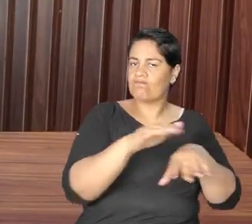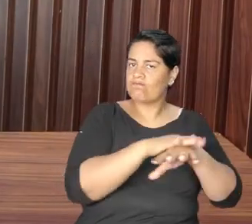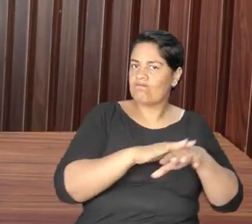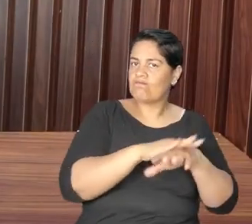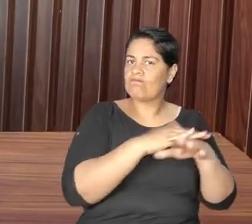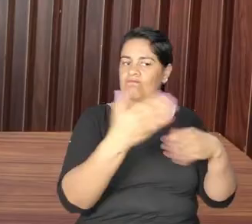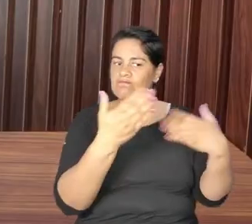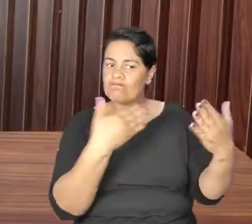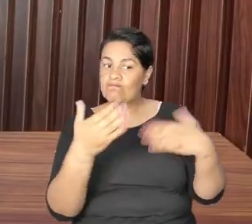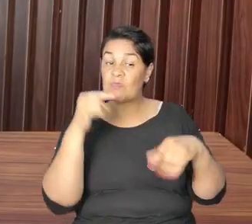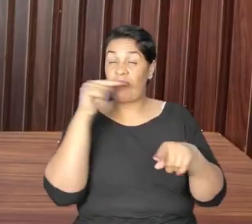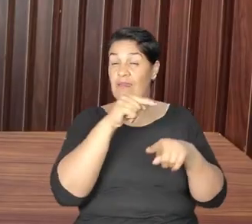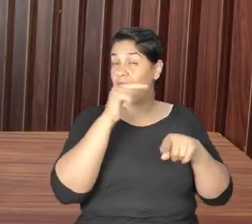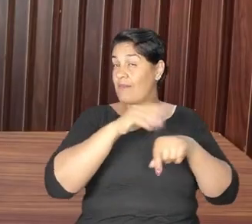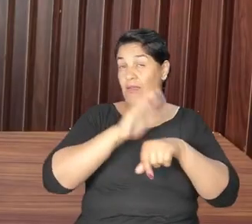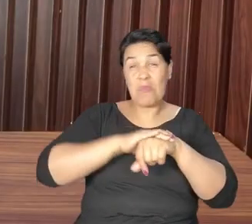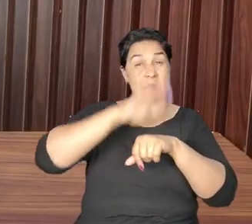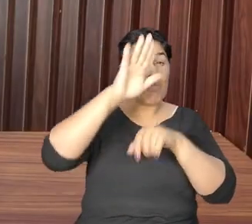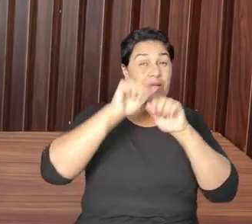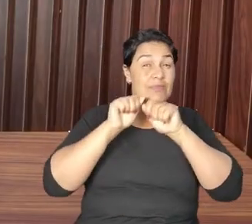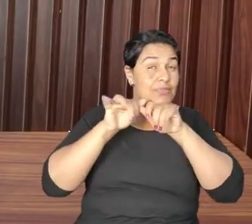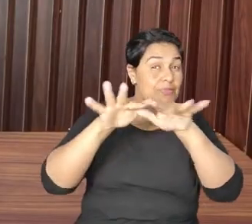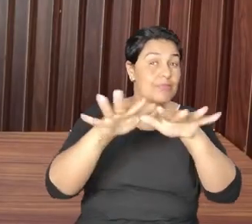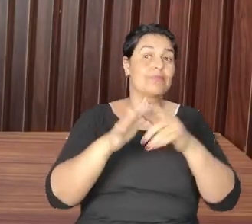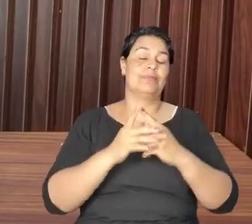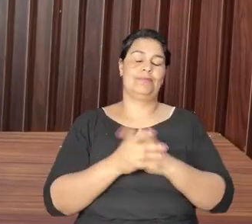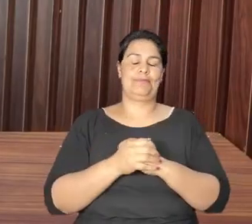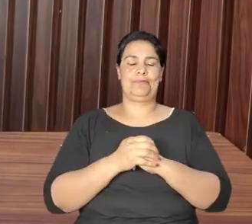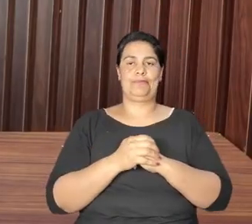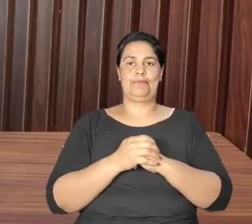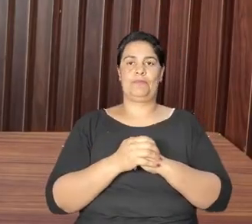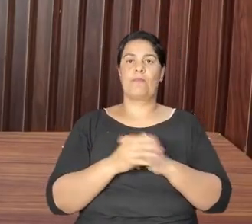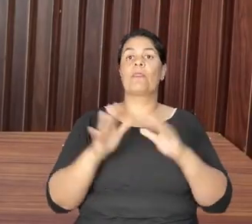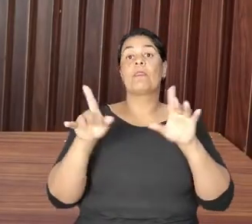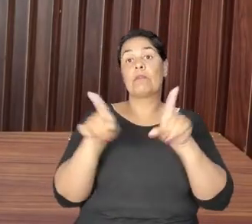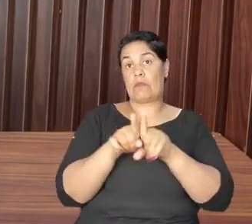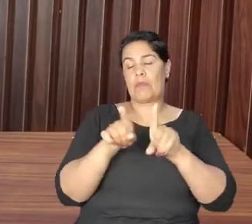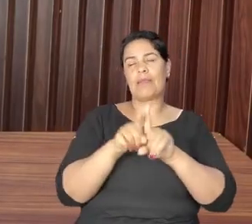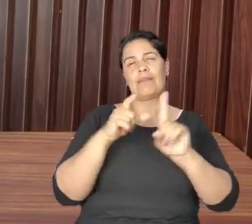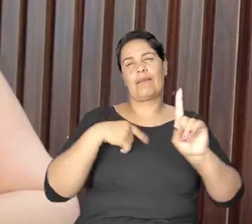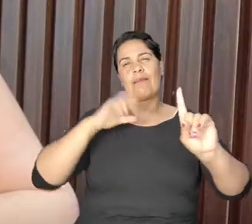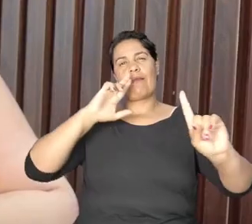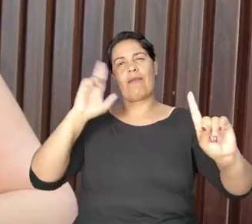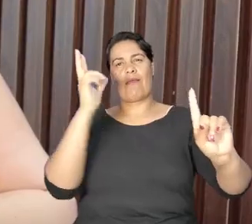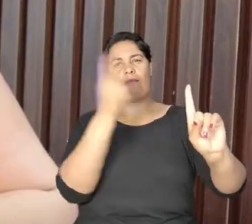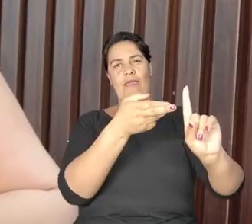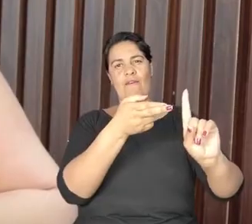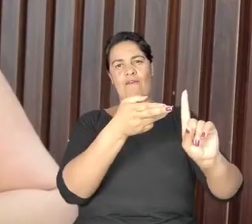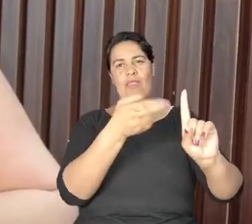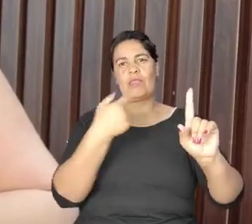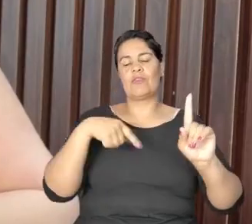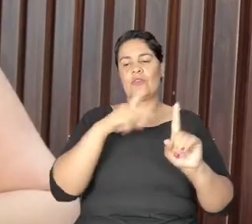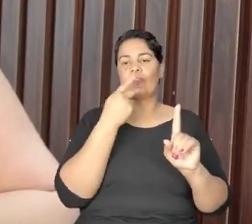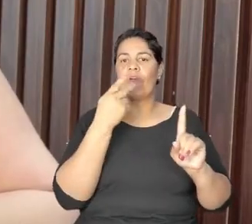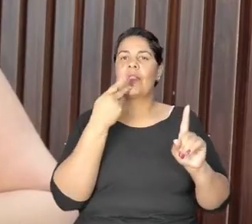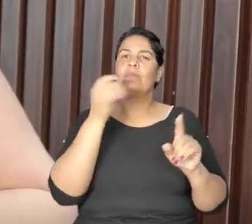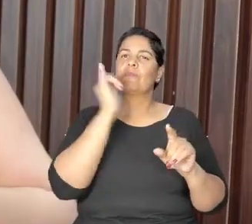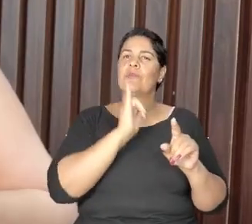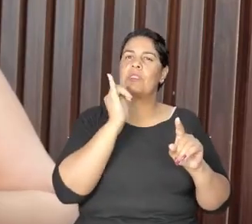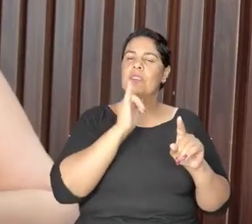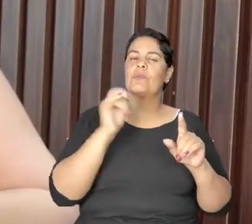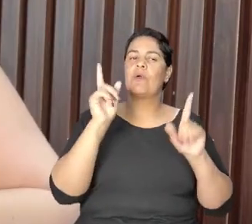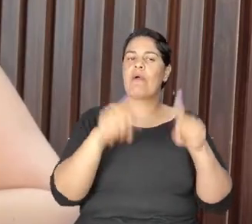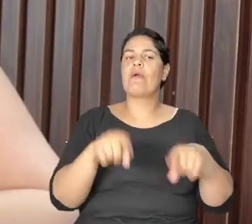construção de paz, sendo esta uma das práticas restaurativas mais difundidas no Brasil. Podemos indicar como